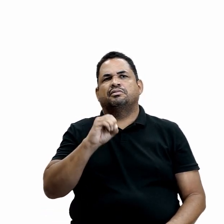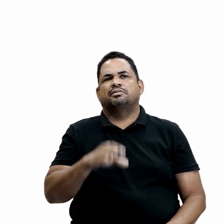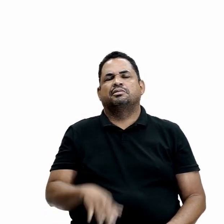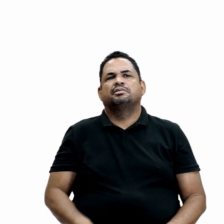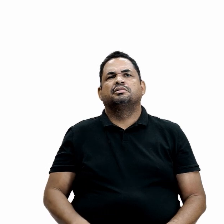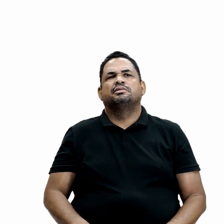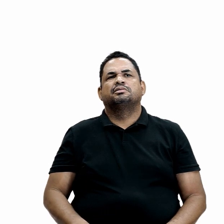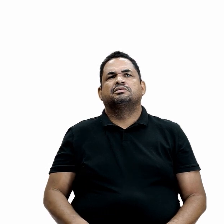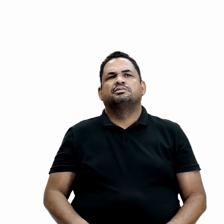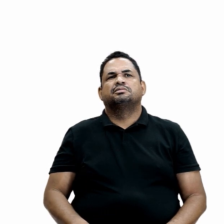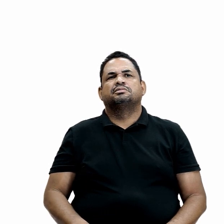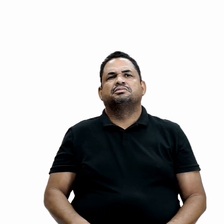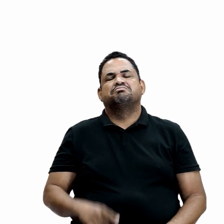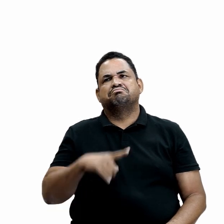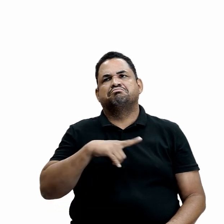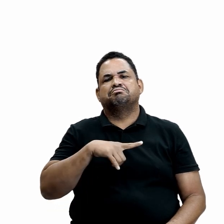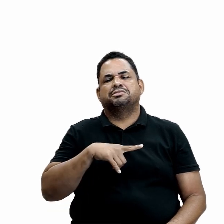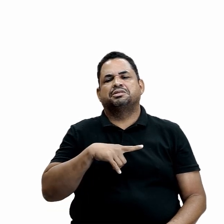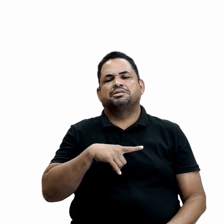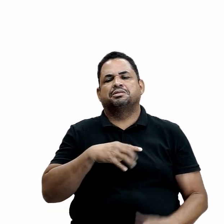teria a sigla CF.